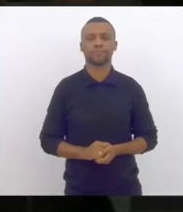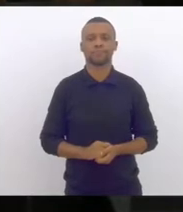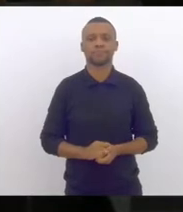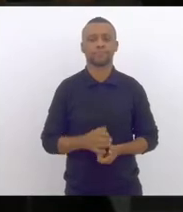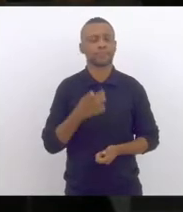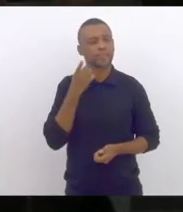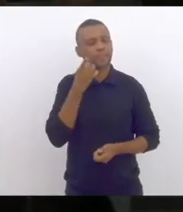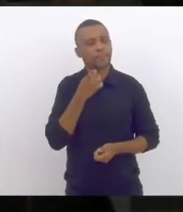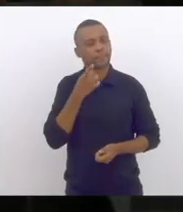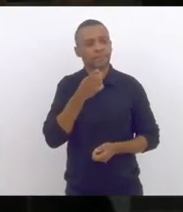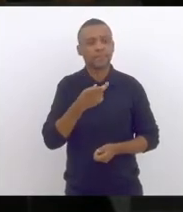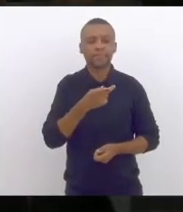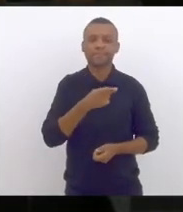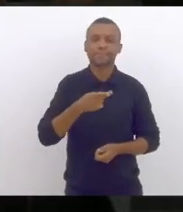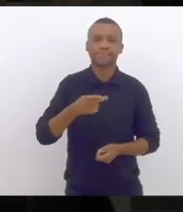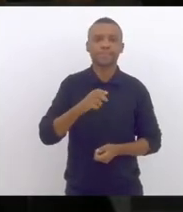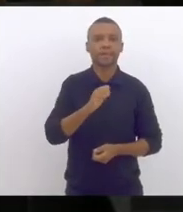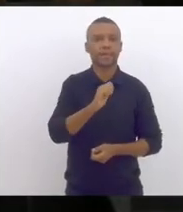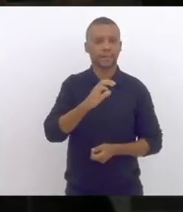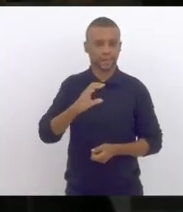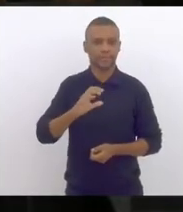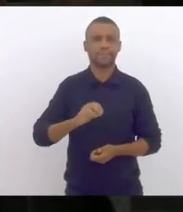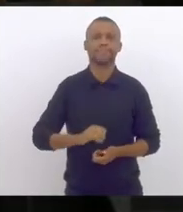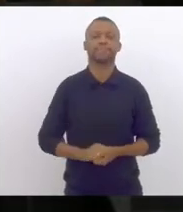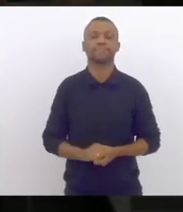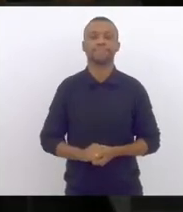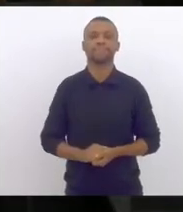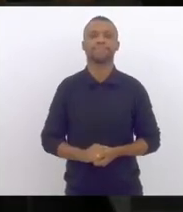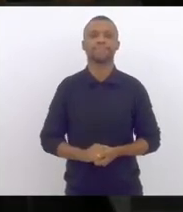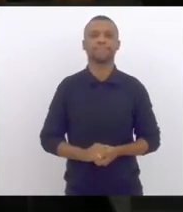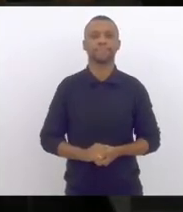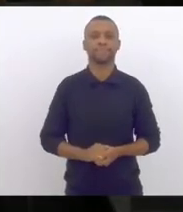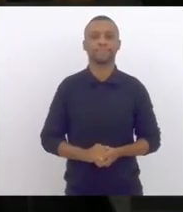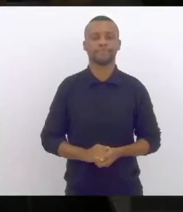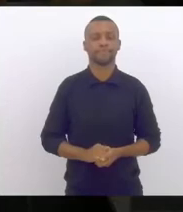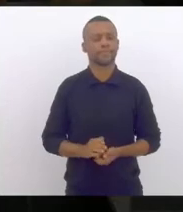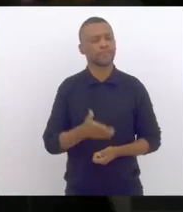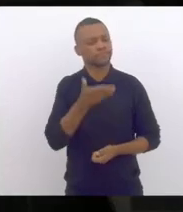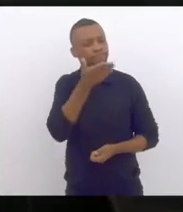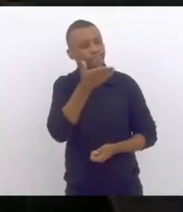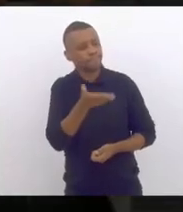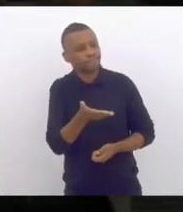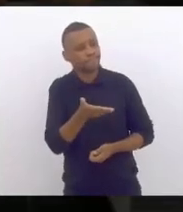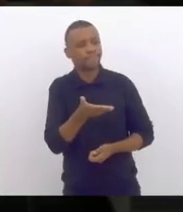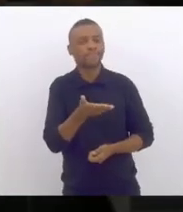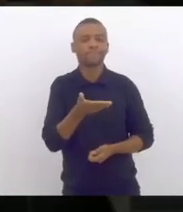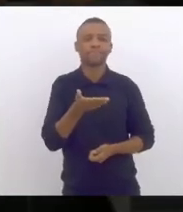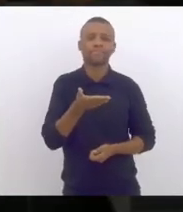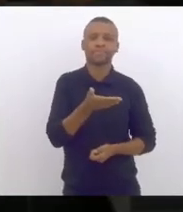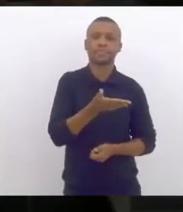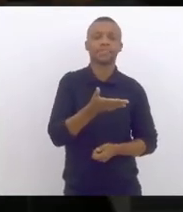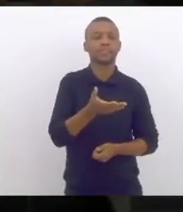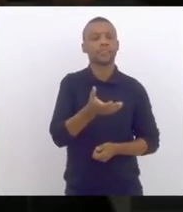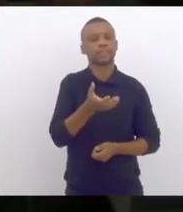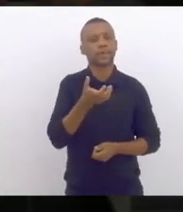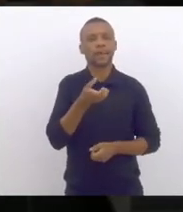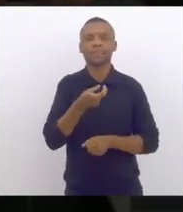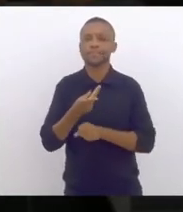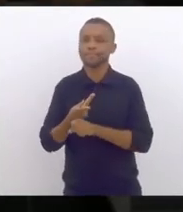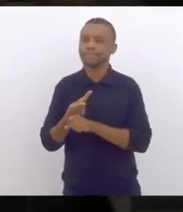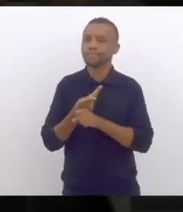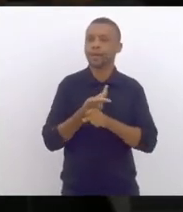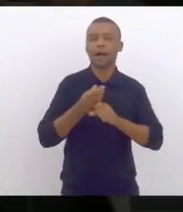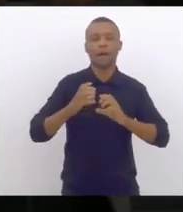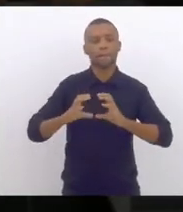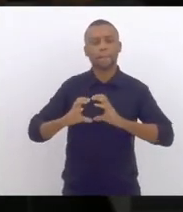deputado André Siciliano. Vossa Excelência quer dar a medalha